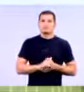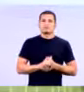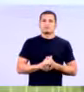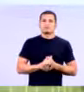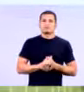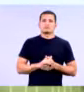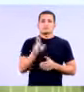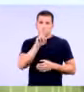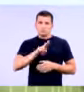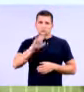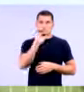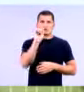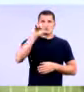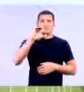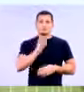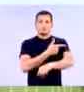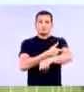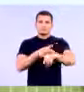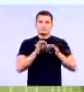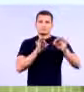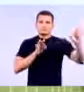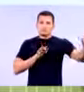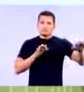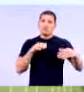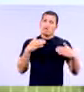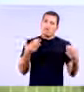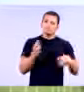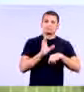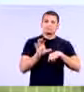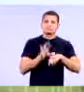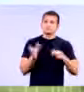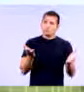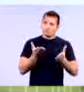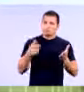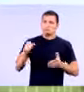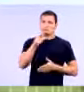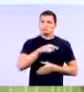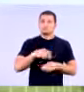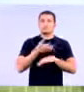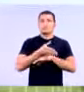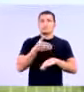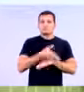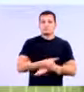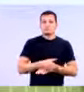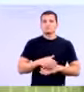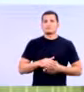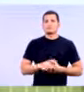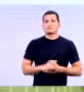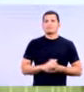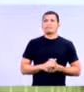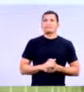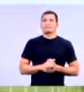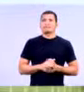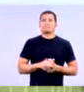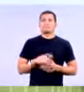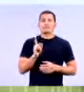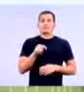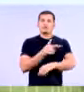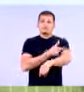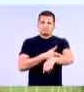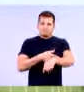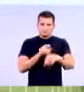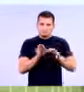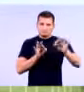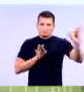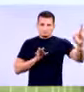à distância. Então, como o curso que nós estamos ofertando hoje, que vocês estão participando, ele é todo via educação à